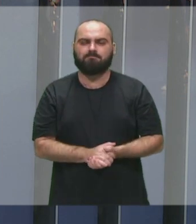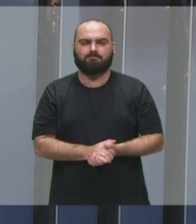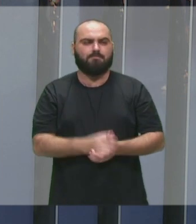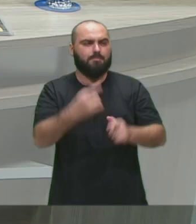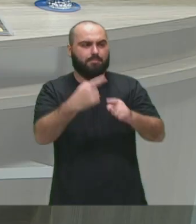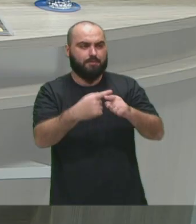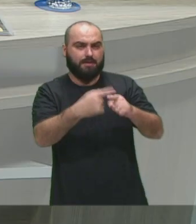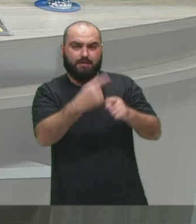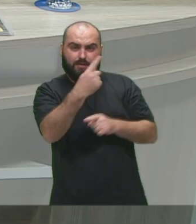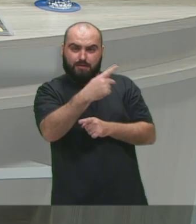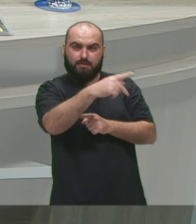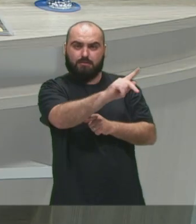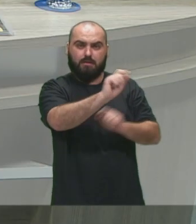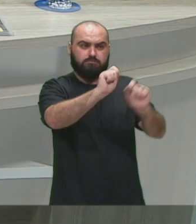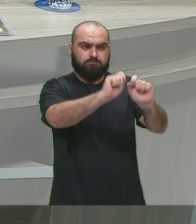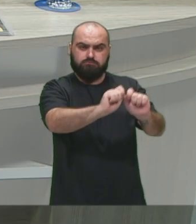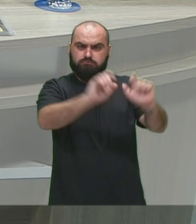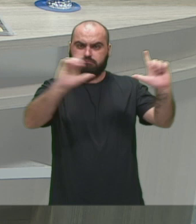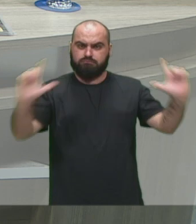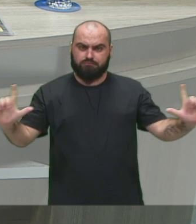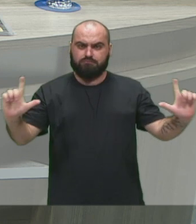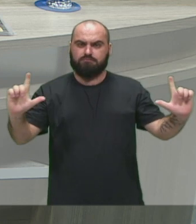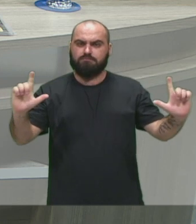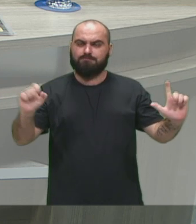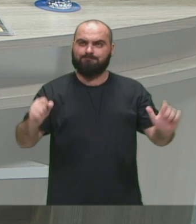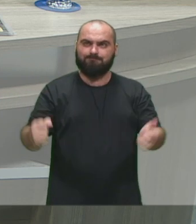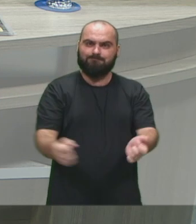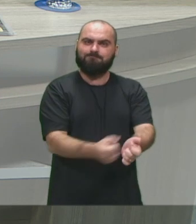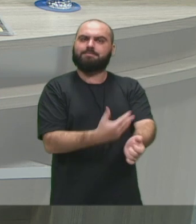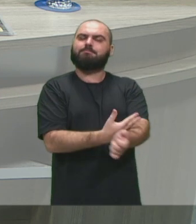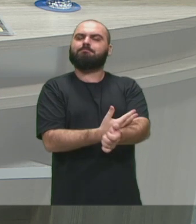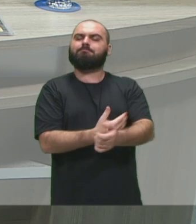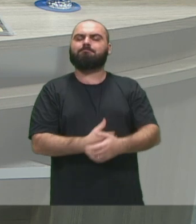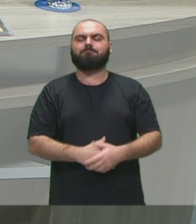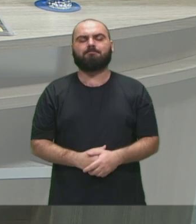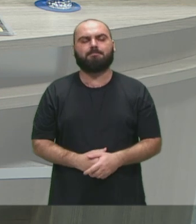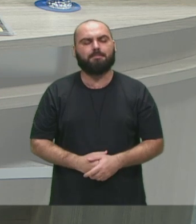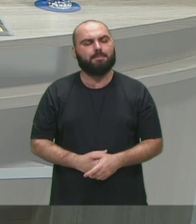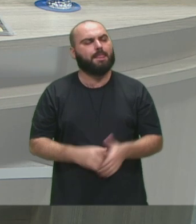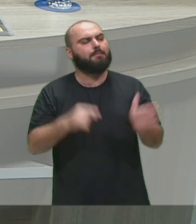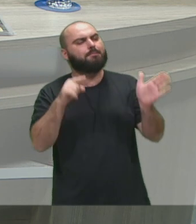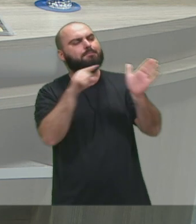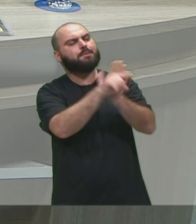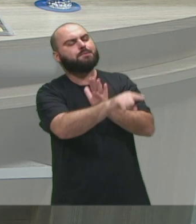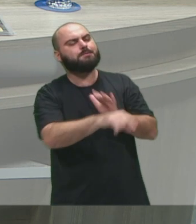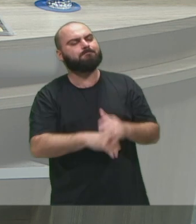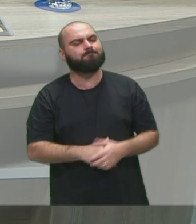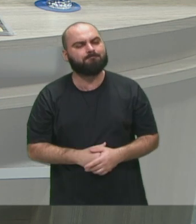teus quadros? O que te inspirou a fazer